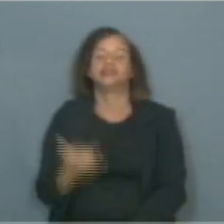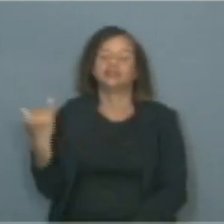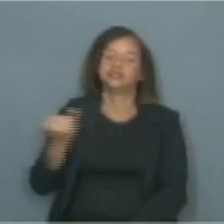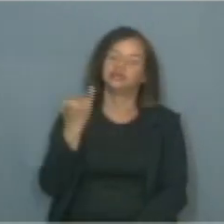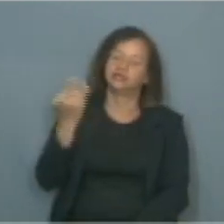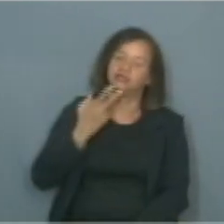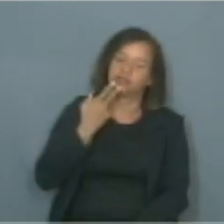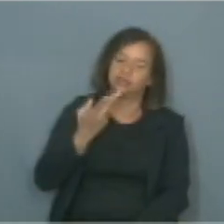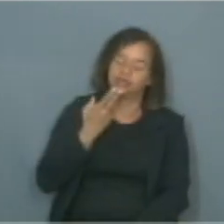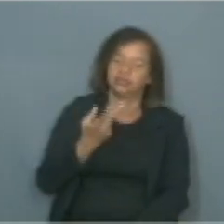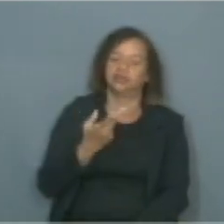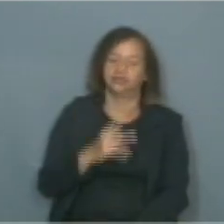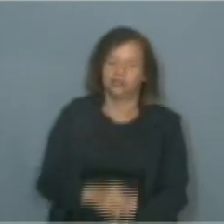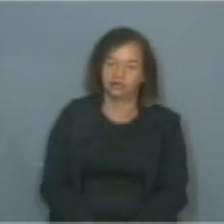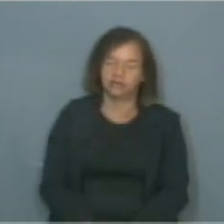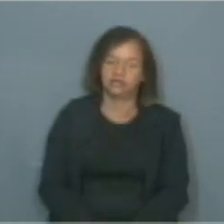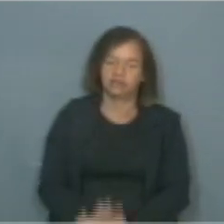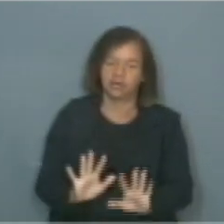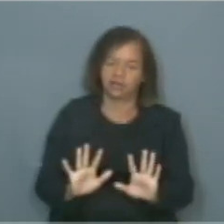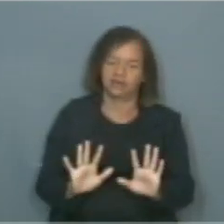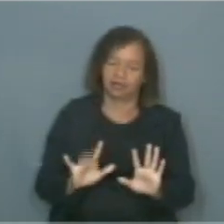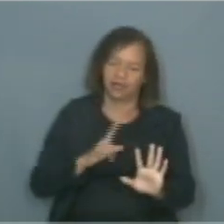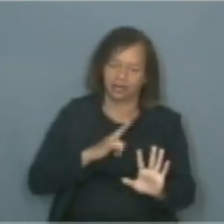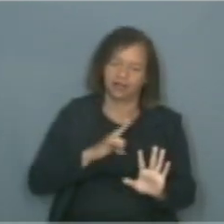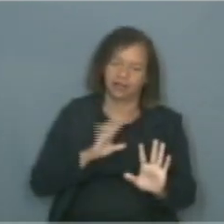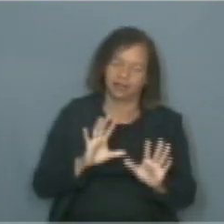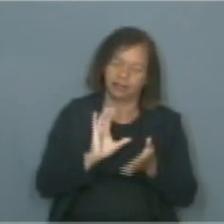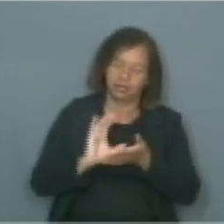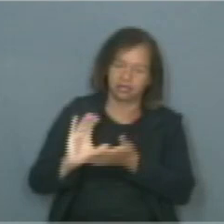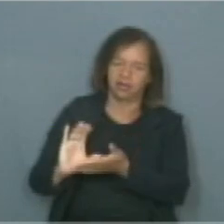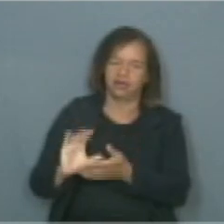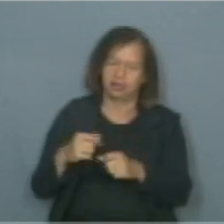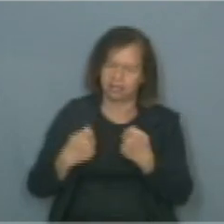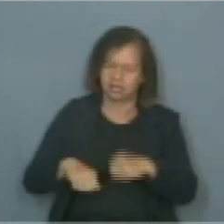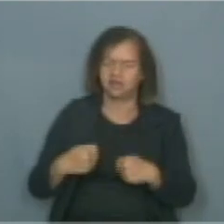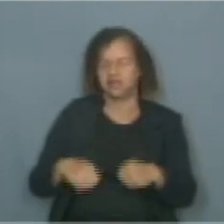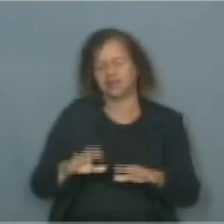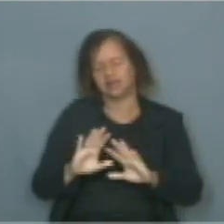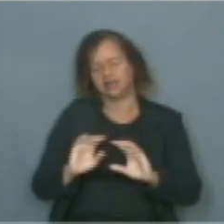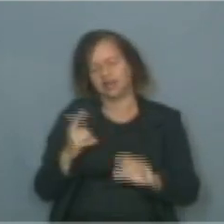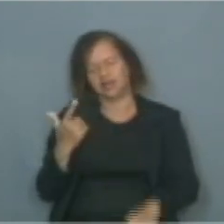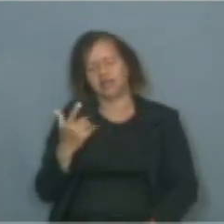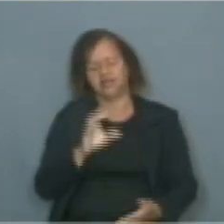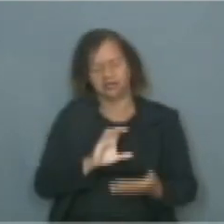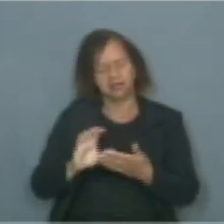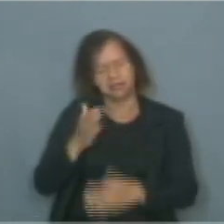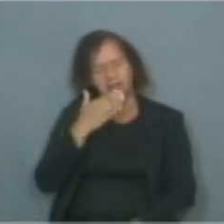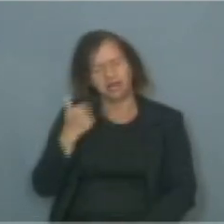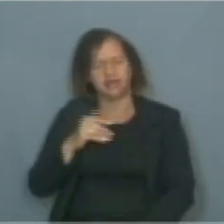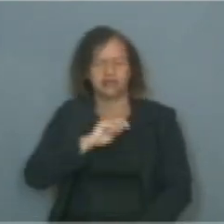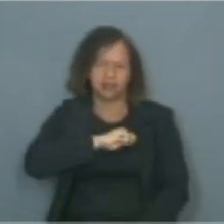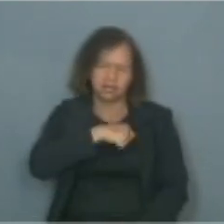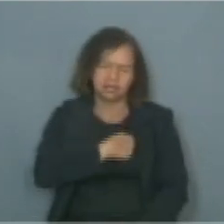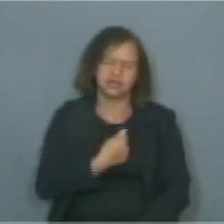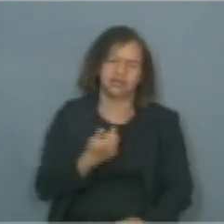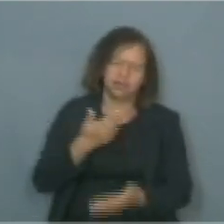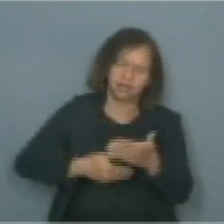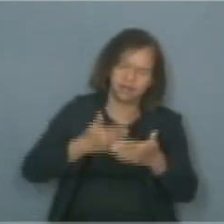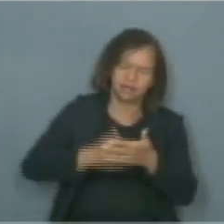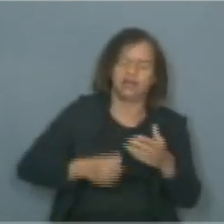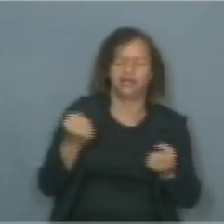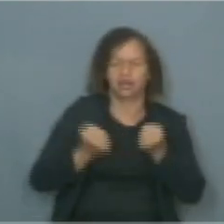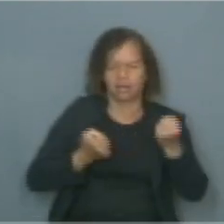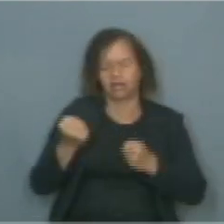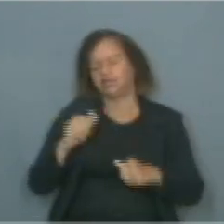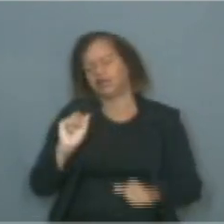a senhora falou, não adianta a gente... Quer dizer, adianta também, né? Tem um investimento, que é a necessidade de investir, de se melhorar as delegacias, de contratar